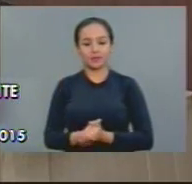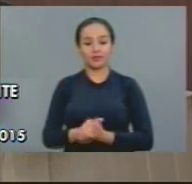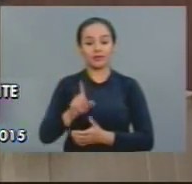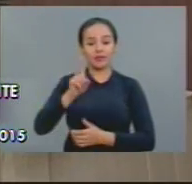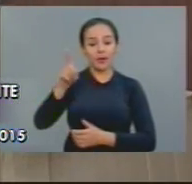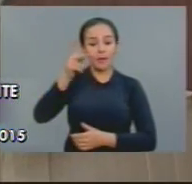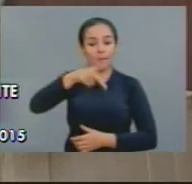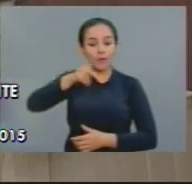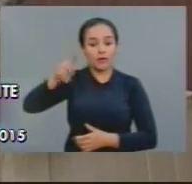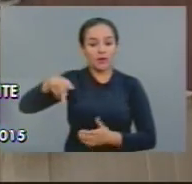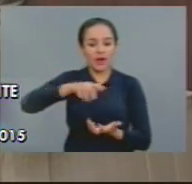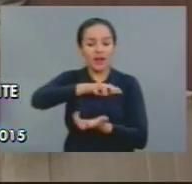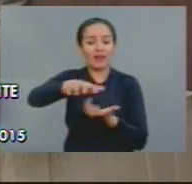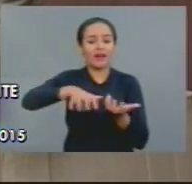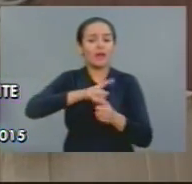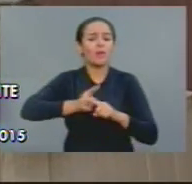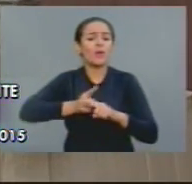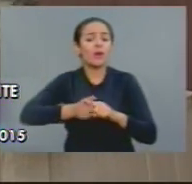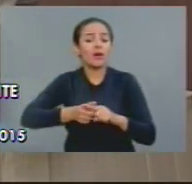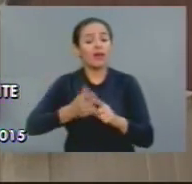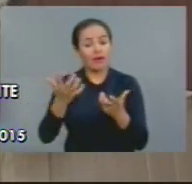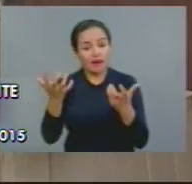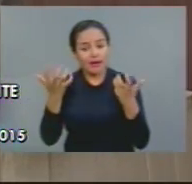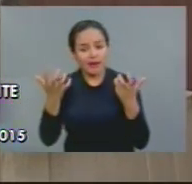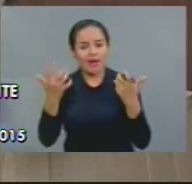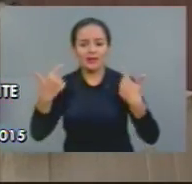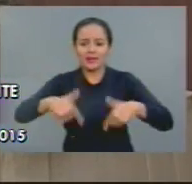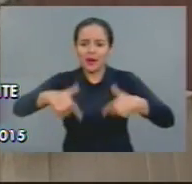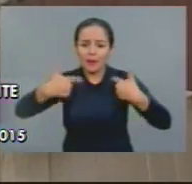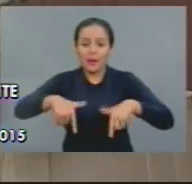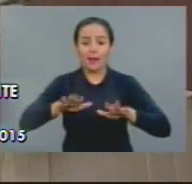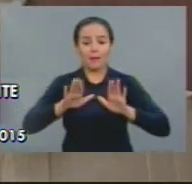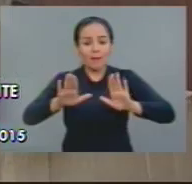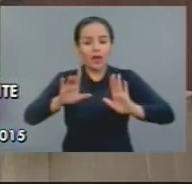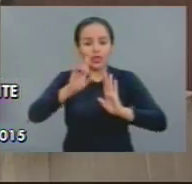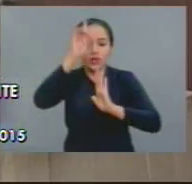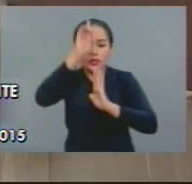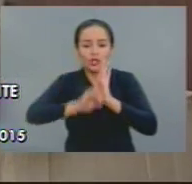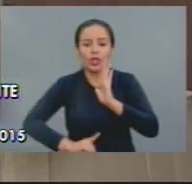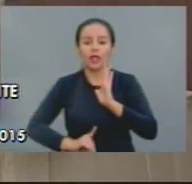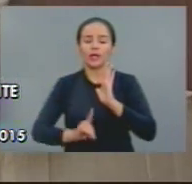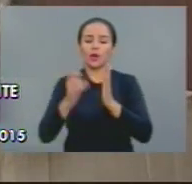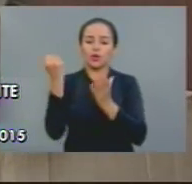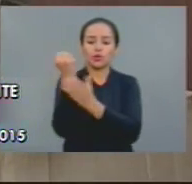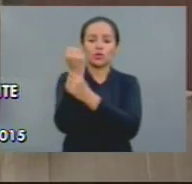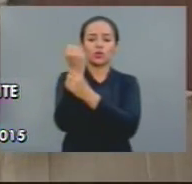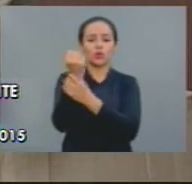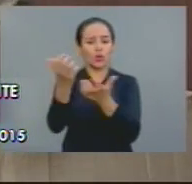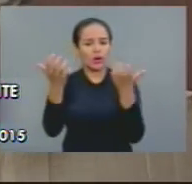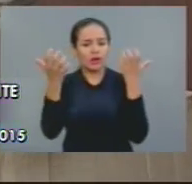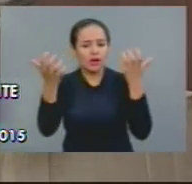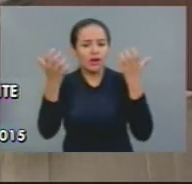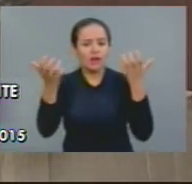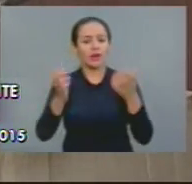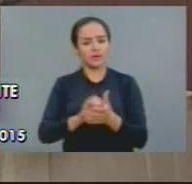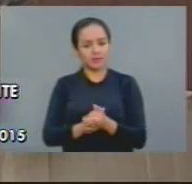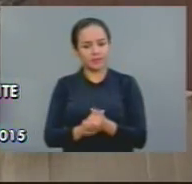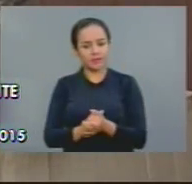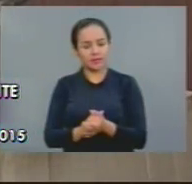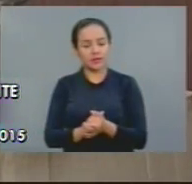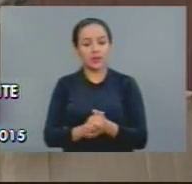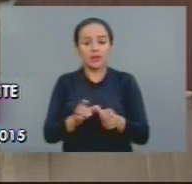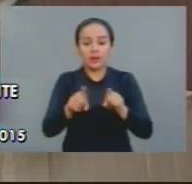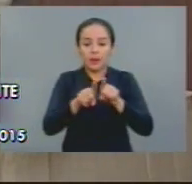eles querem trabalhar. Eles querem trabalhar com dignidade. Eles querem ter colegas com os quais dividir o